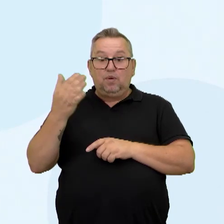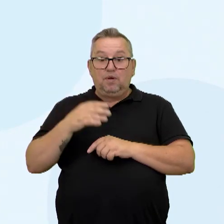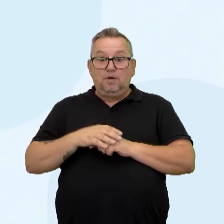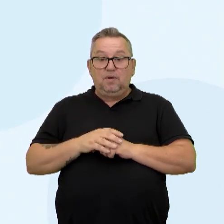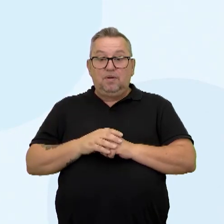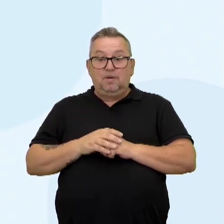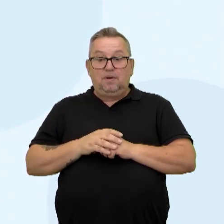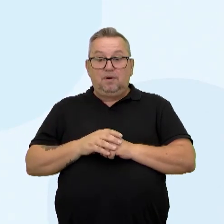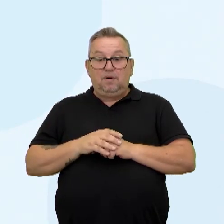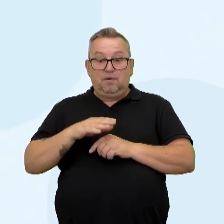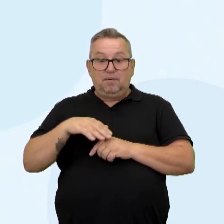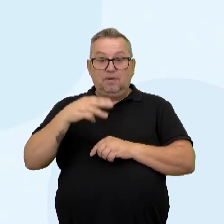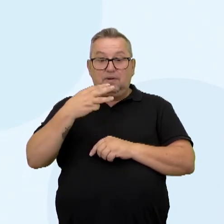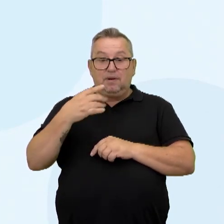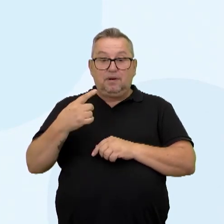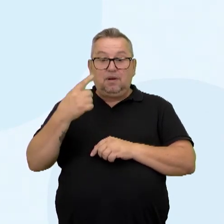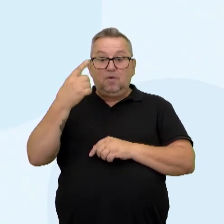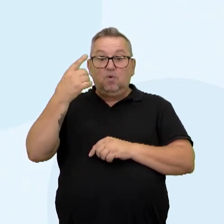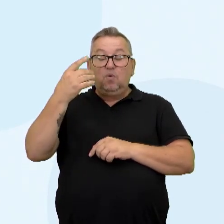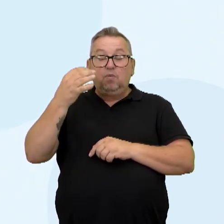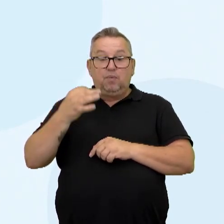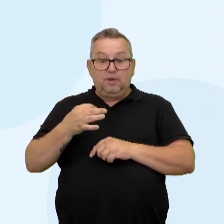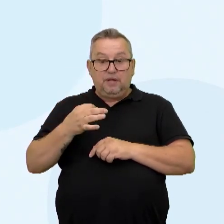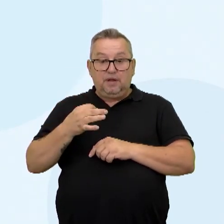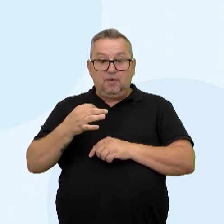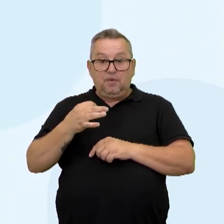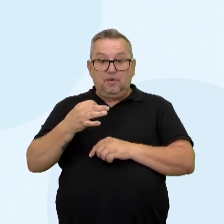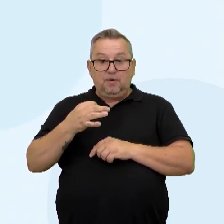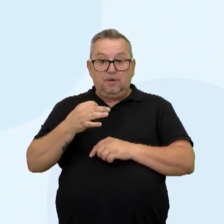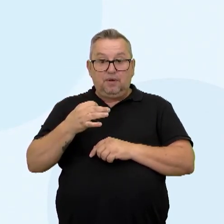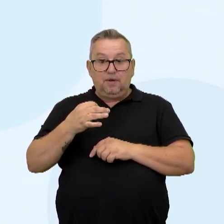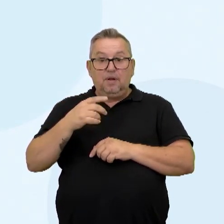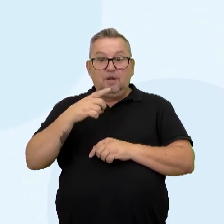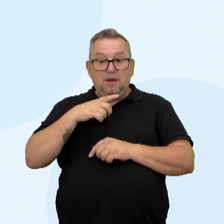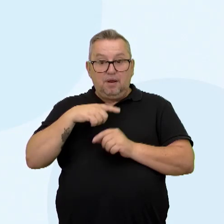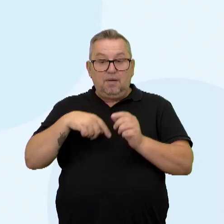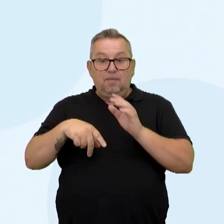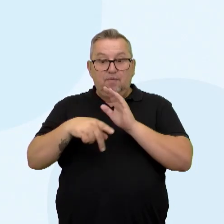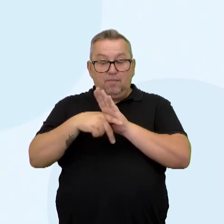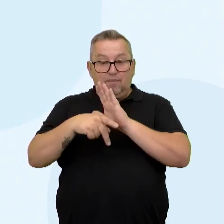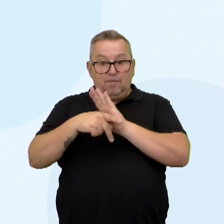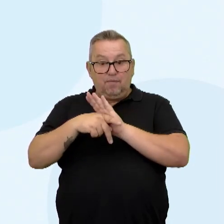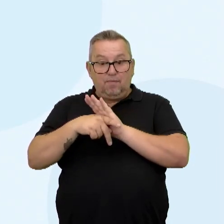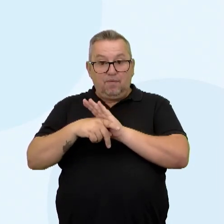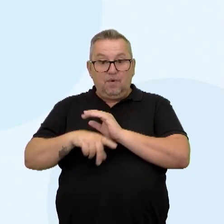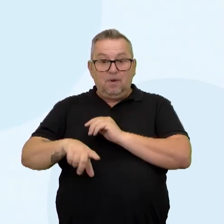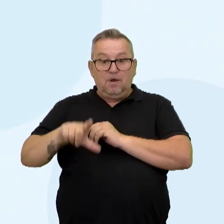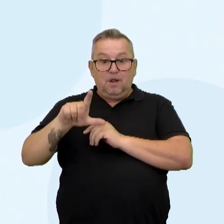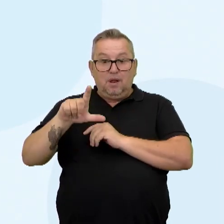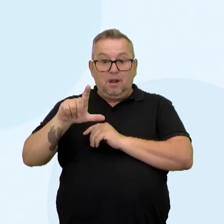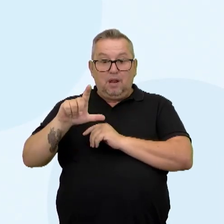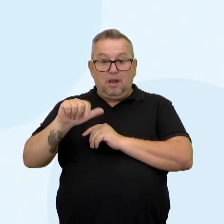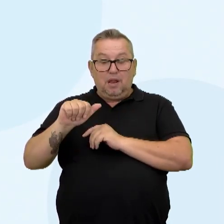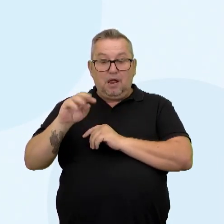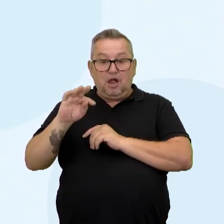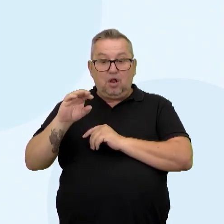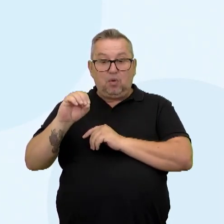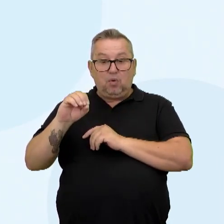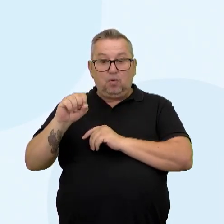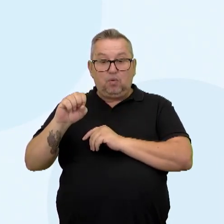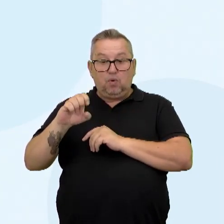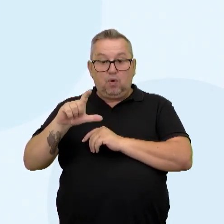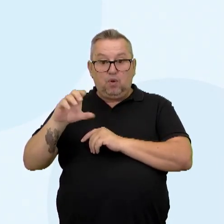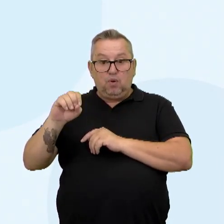terem uma ideia, mais de 31% do solo brasileiro é proveniente aí do latossolo, né? O segundo maior